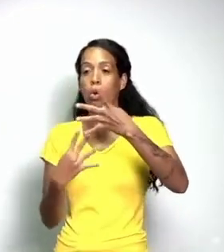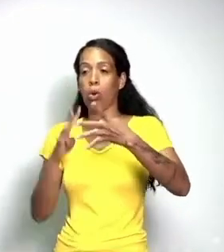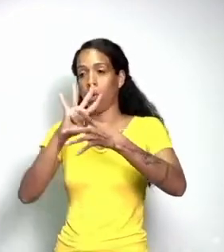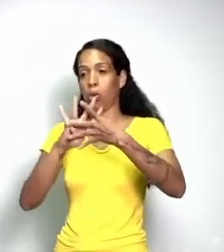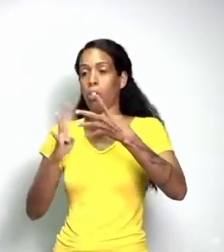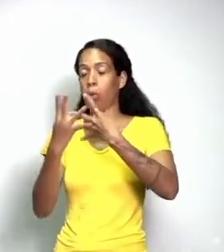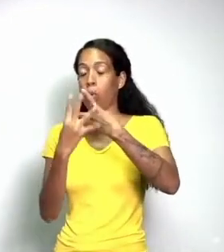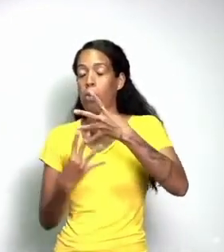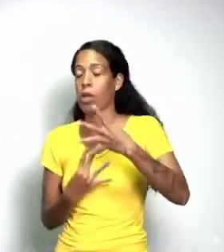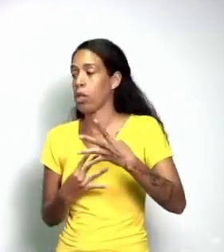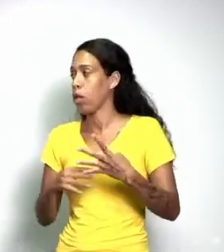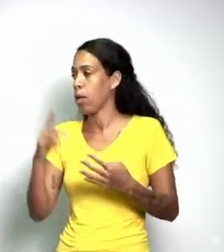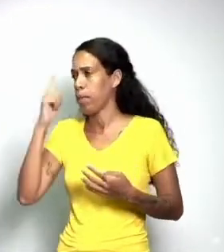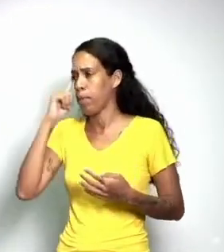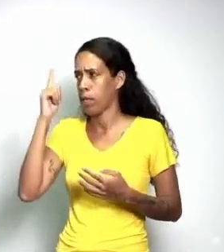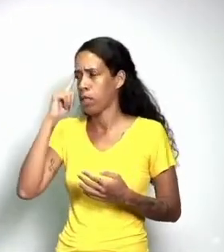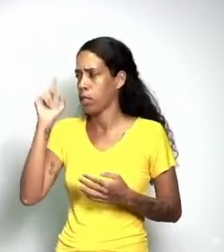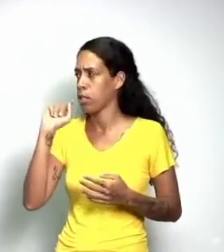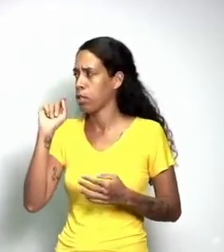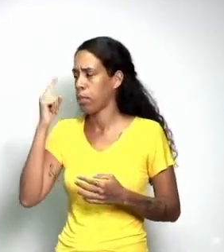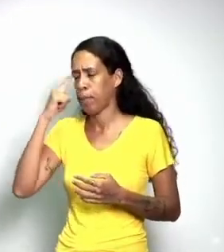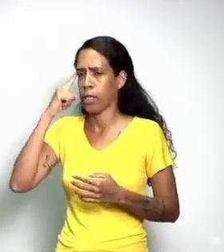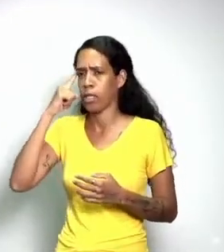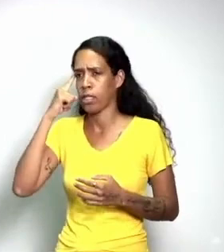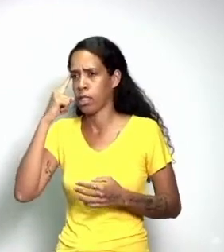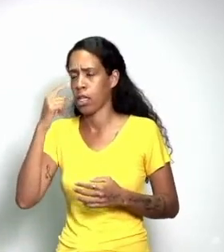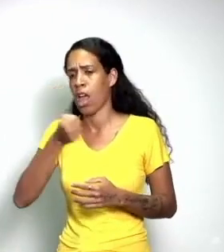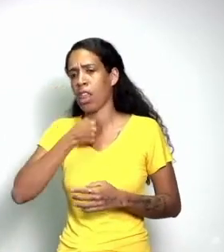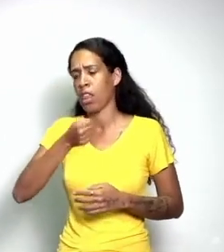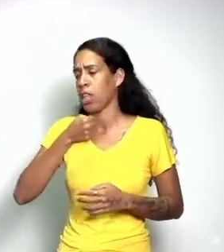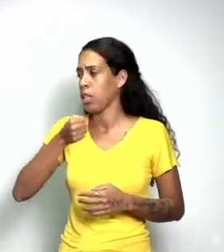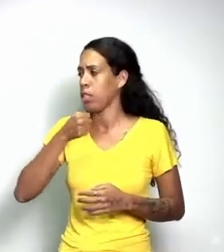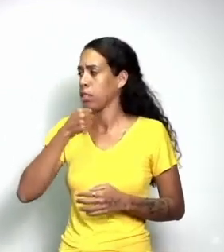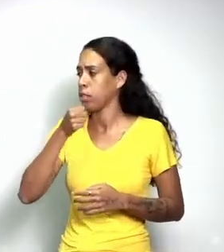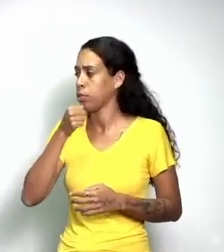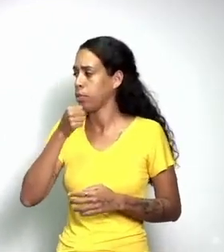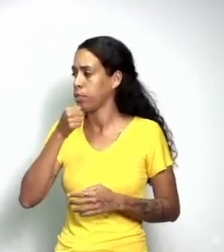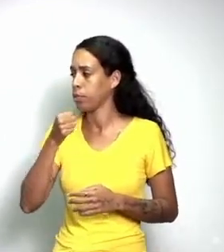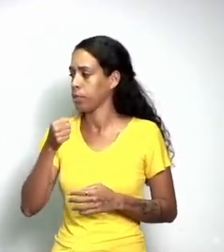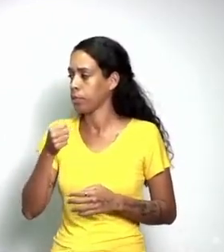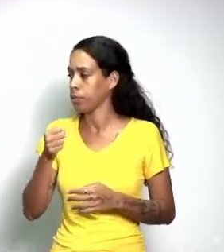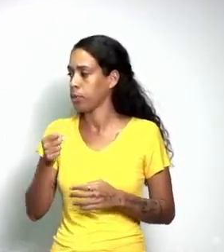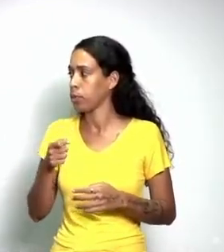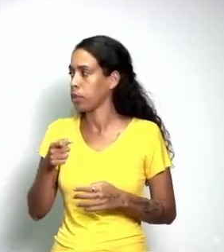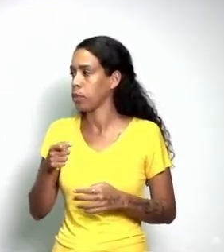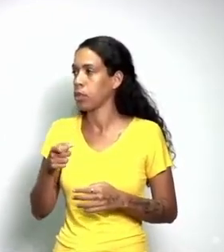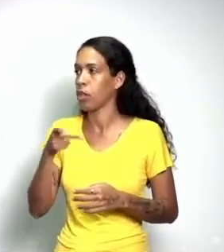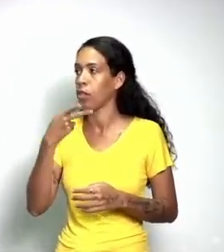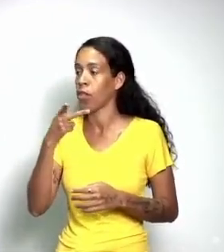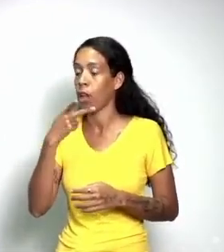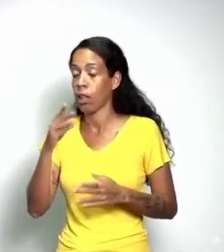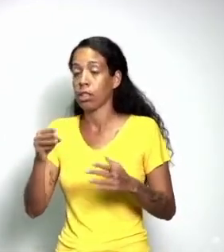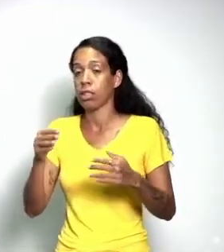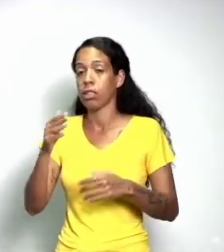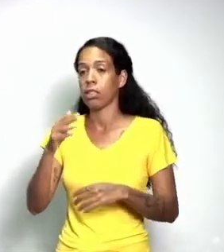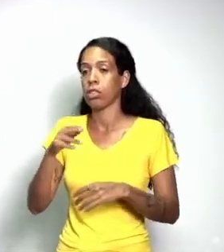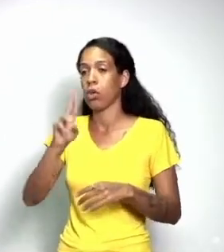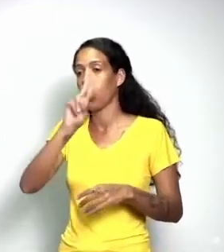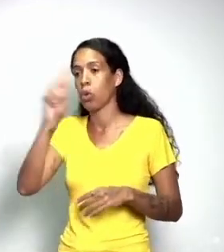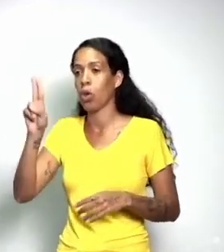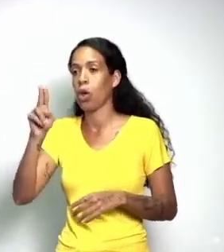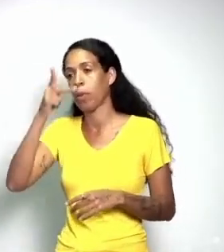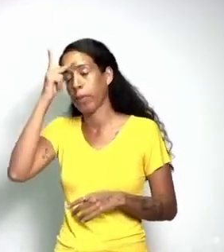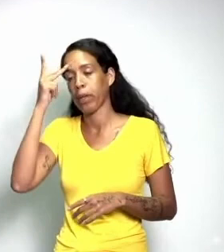numa cena que foi pensada, é uma entrevista, a gente identifica a cena como uma entrevista, o nome da pessoa que está